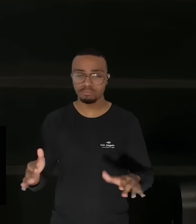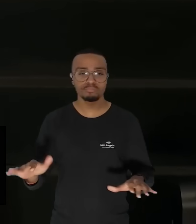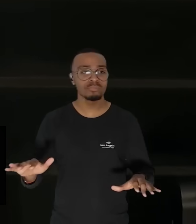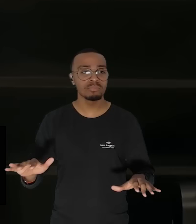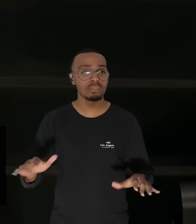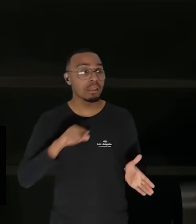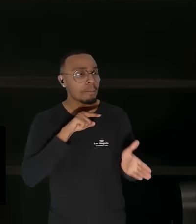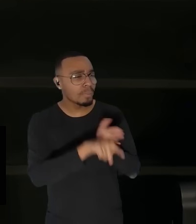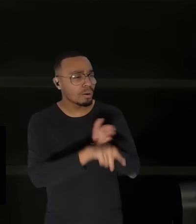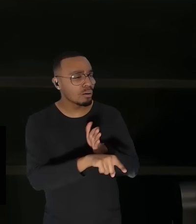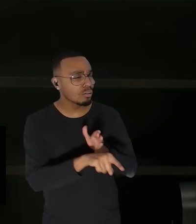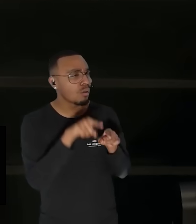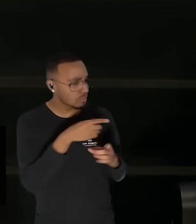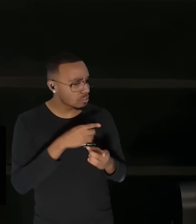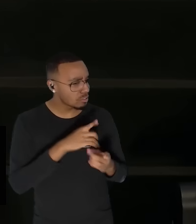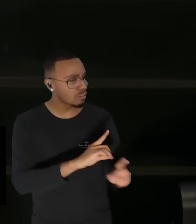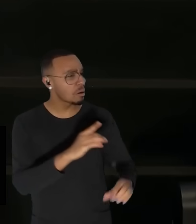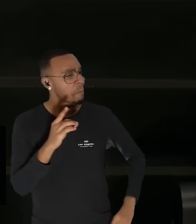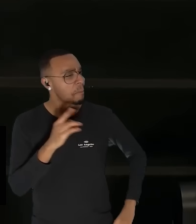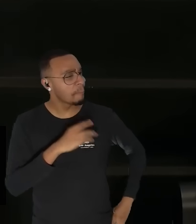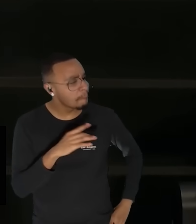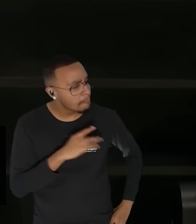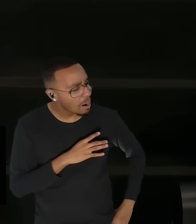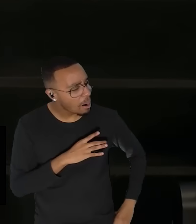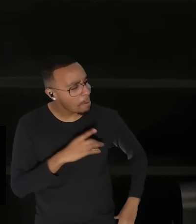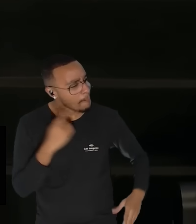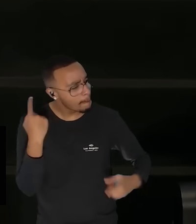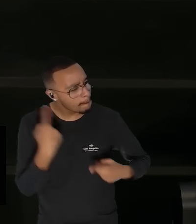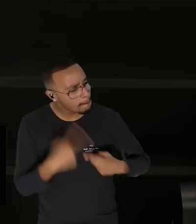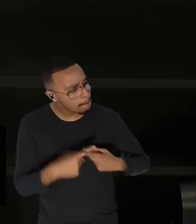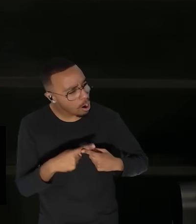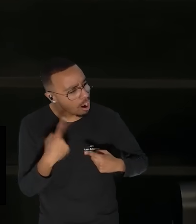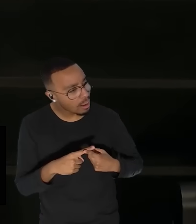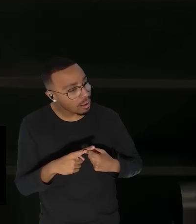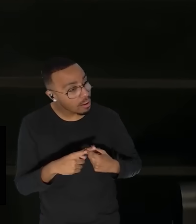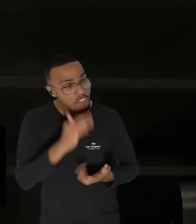com tanto medo? Ainda não têm fé?